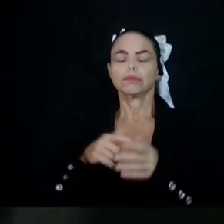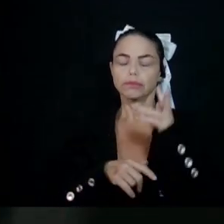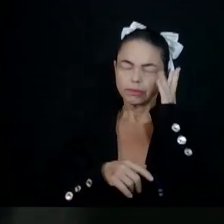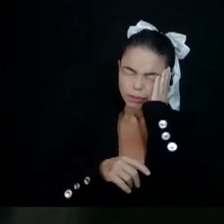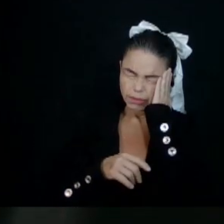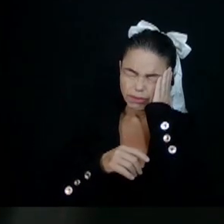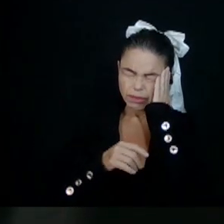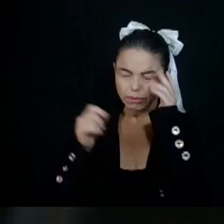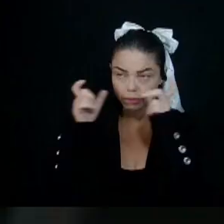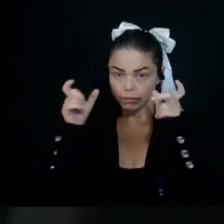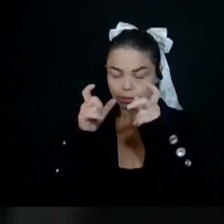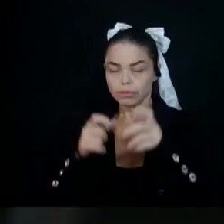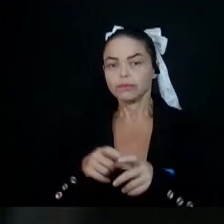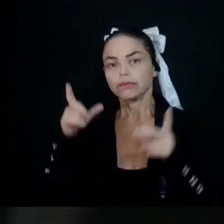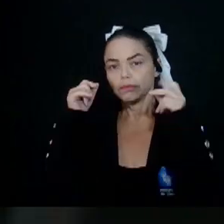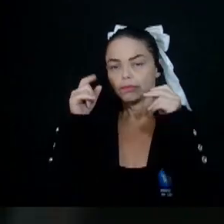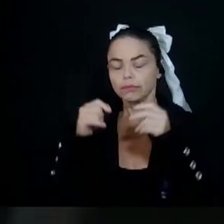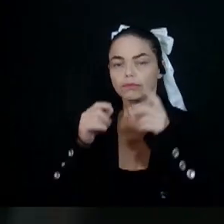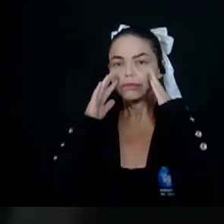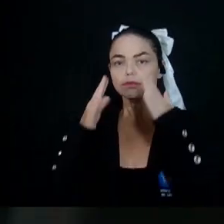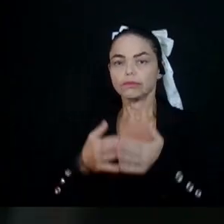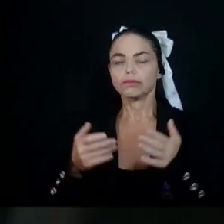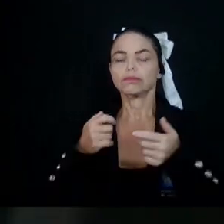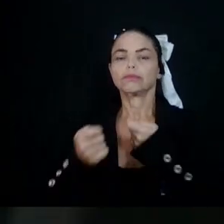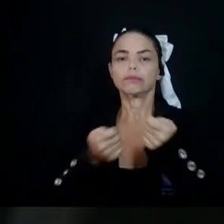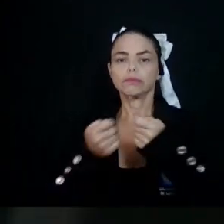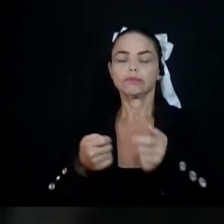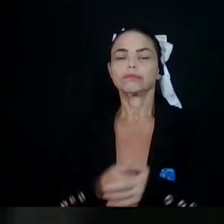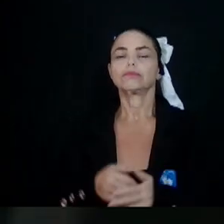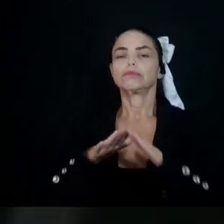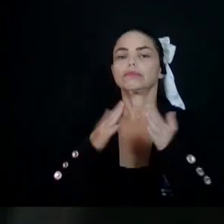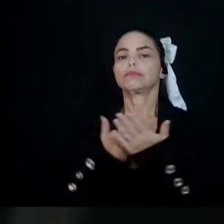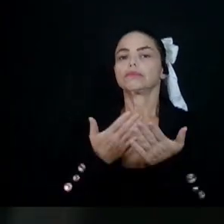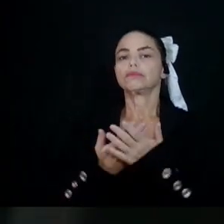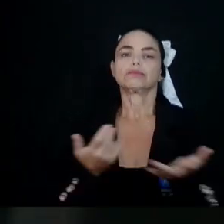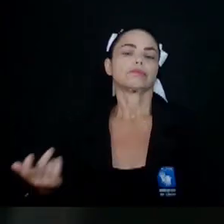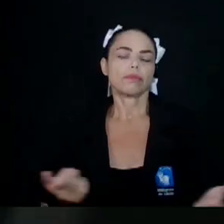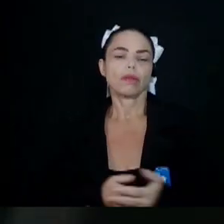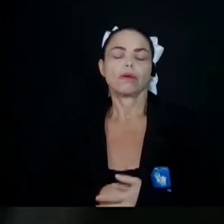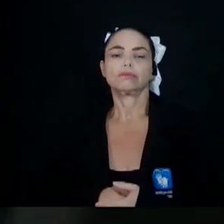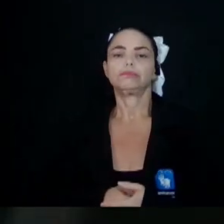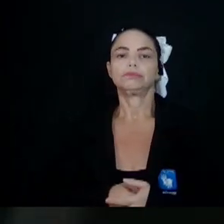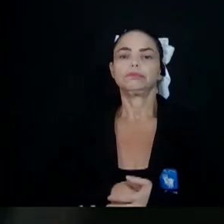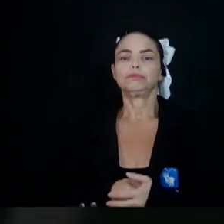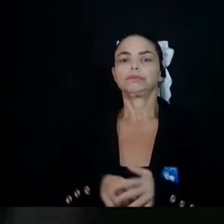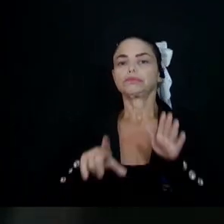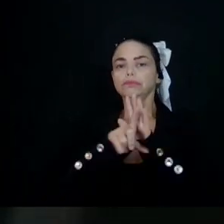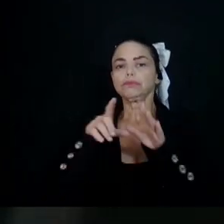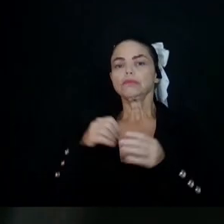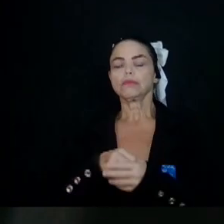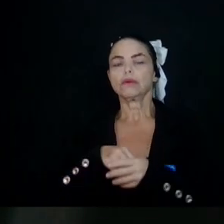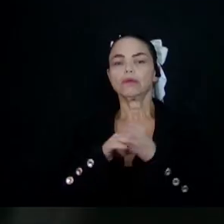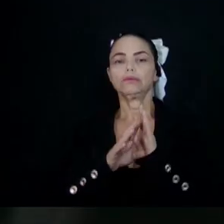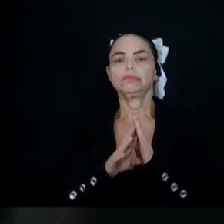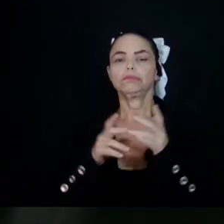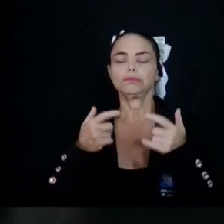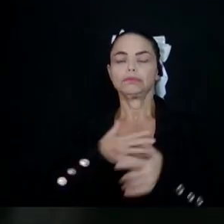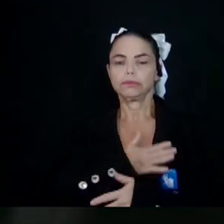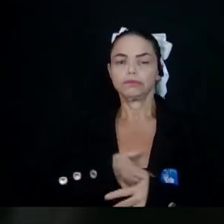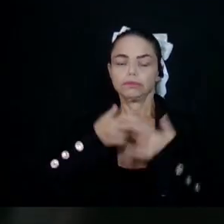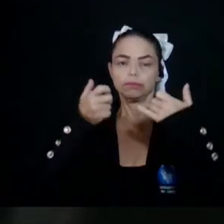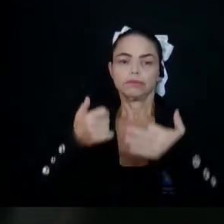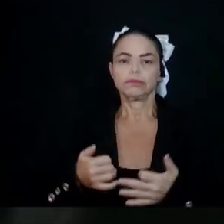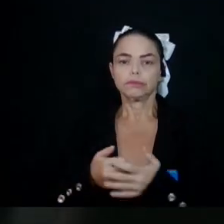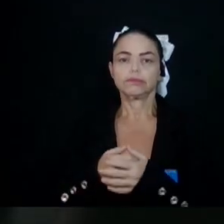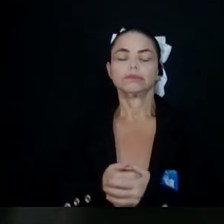atenção escolar, os controles obrigatórios previstos na lei. Eu gostaria que você explicasse para a gente,